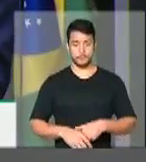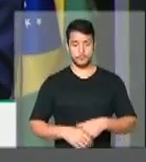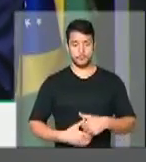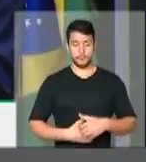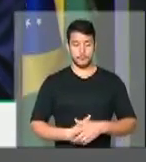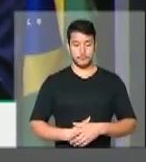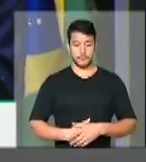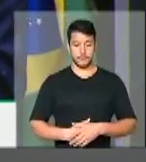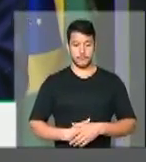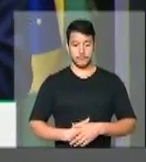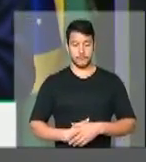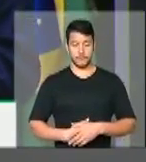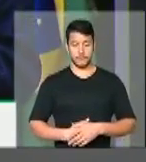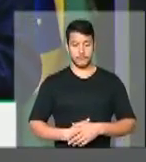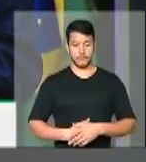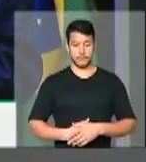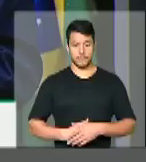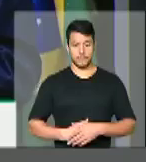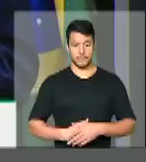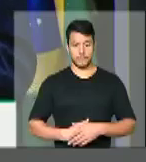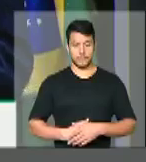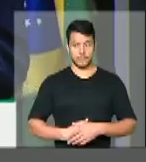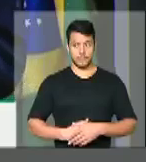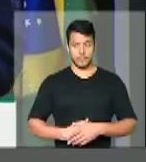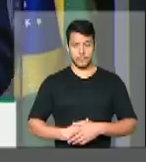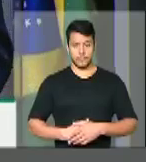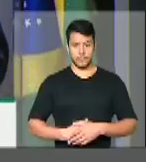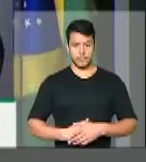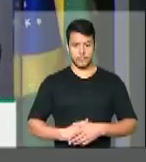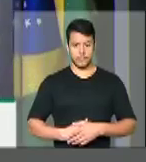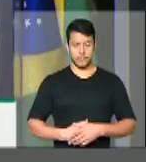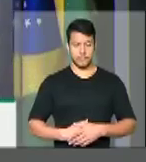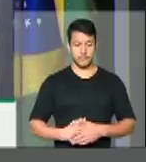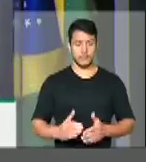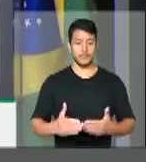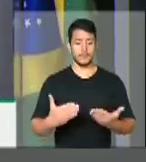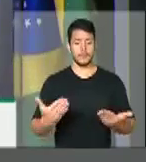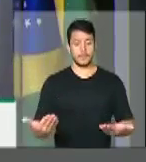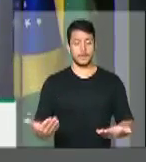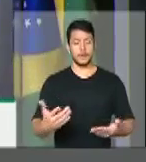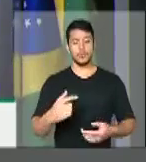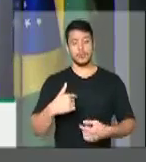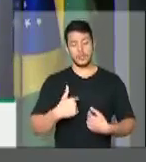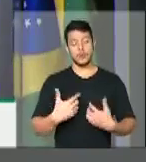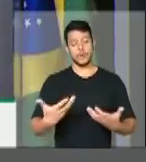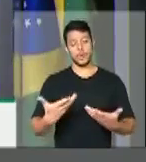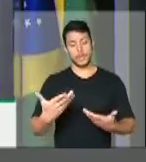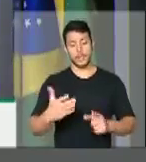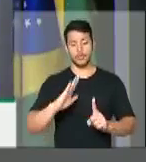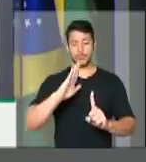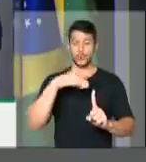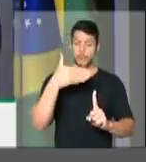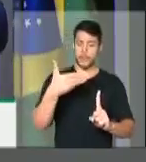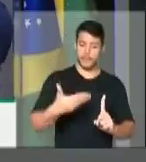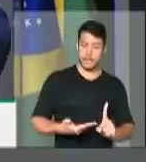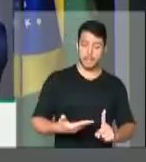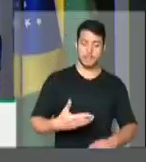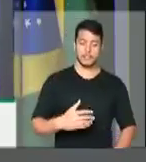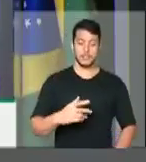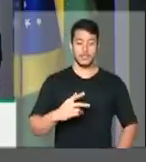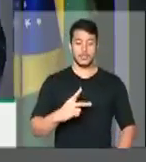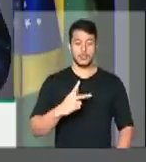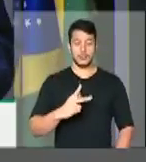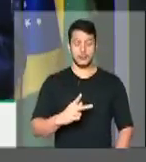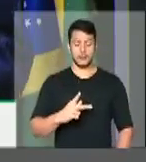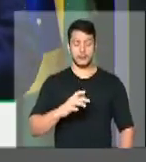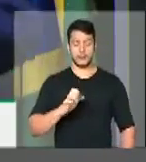presidente, então não poderia deixar passar em branco essa homenagem aqui ao grande Petrópolis Portela, que morreu aos